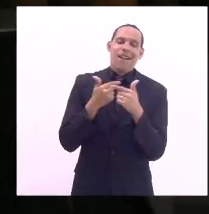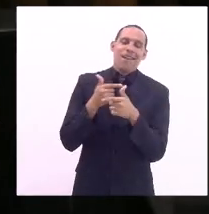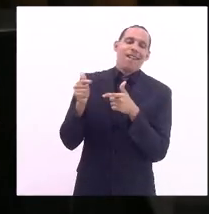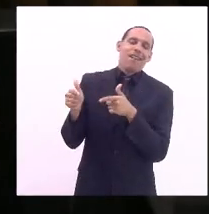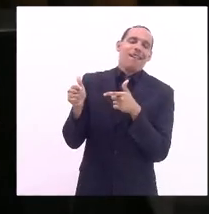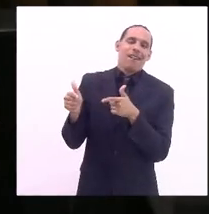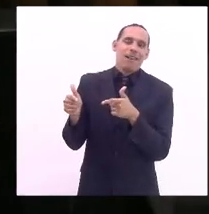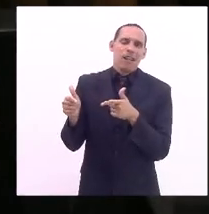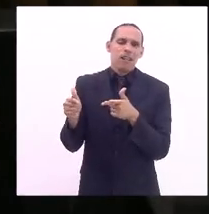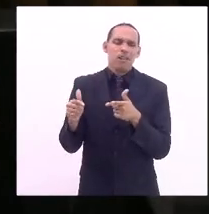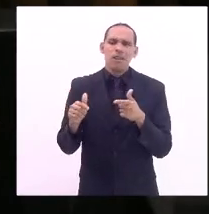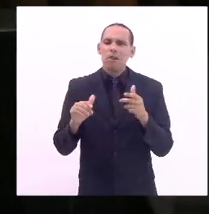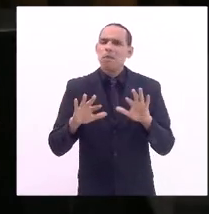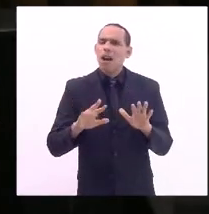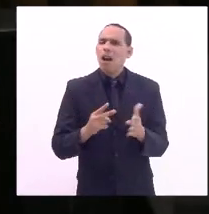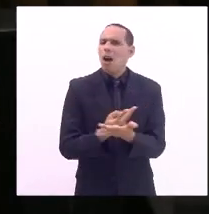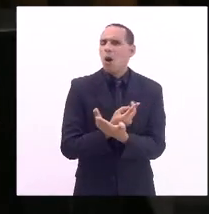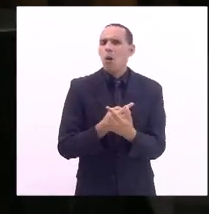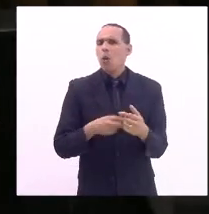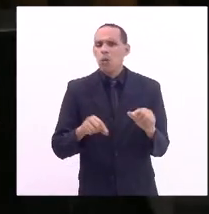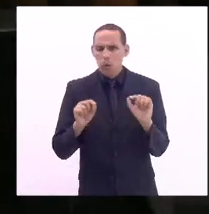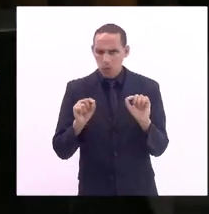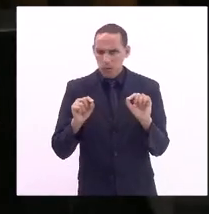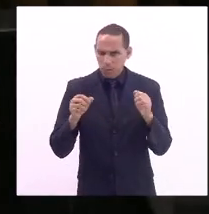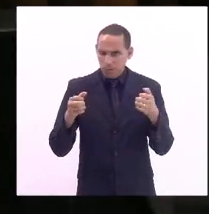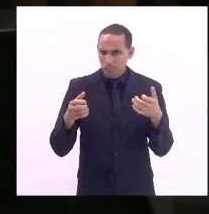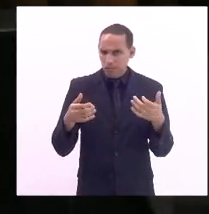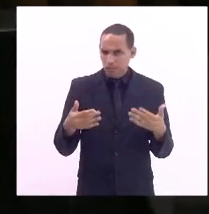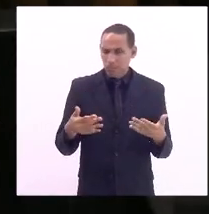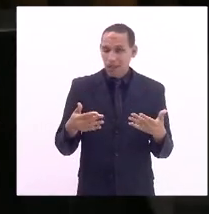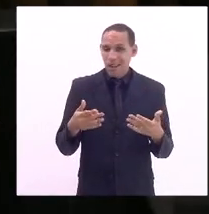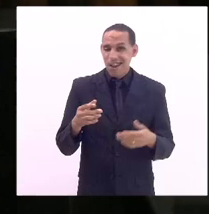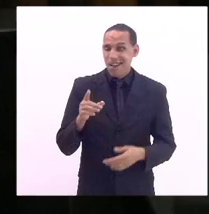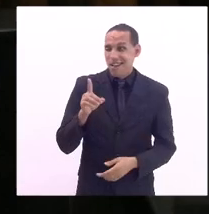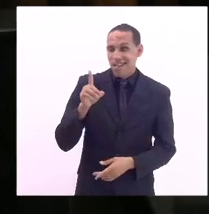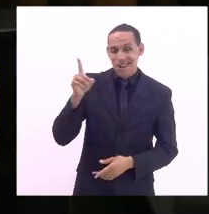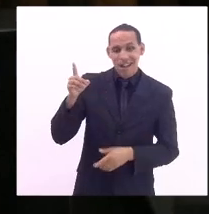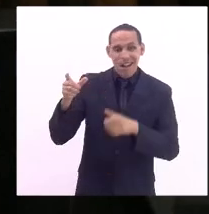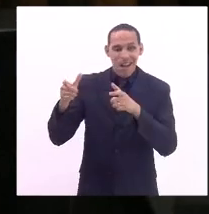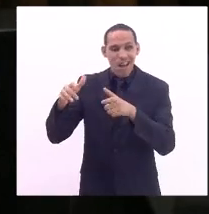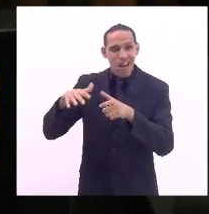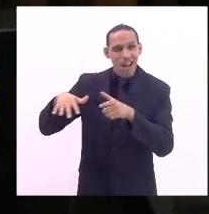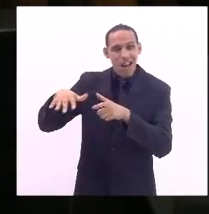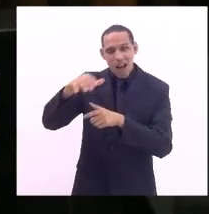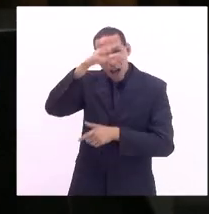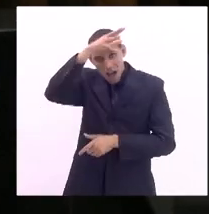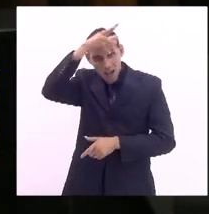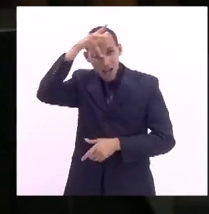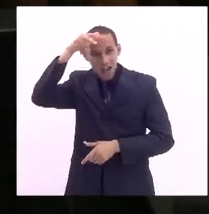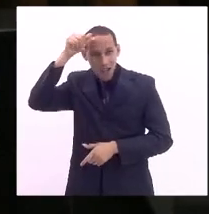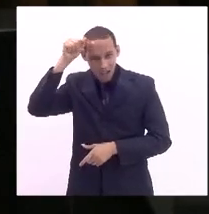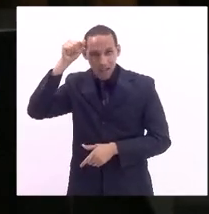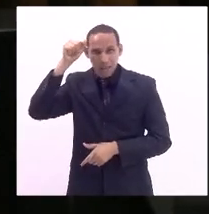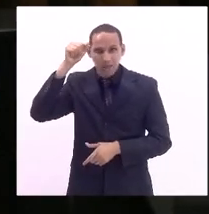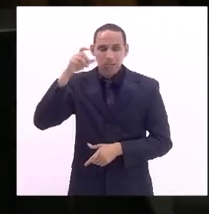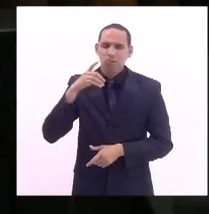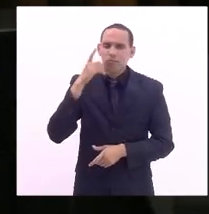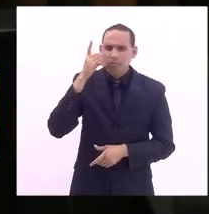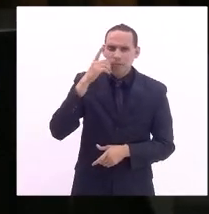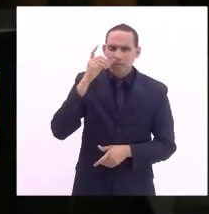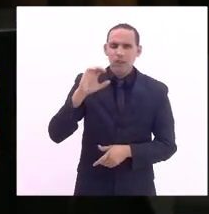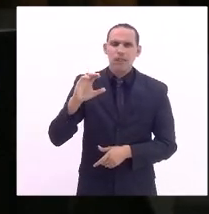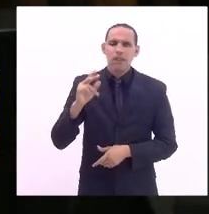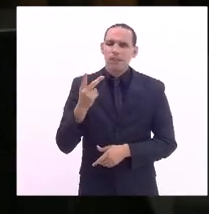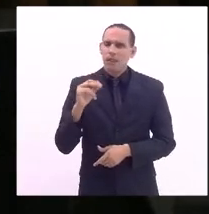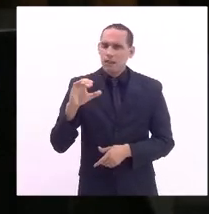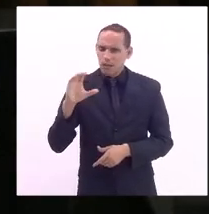Mas o que acontece na região amazônica, deputado